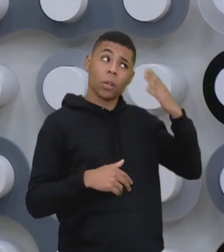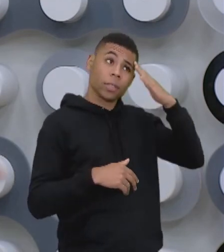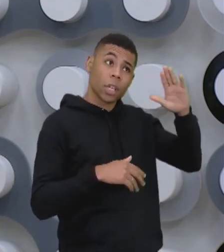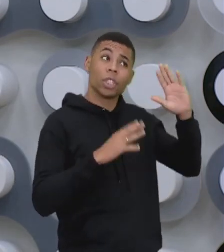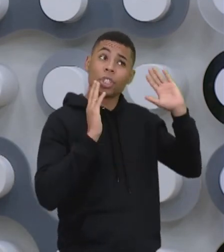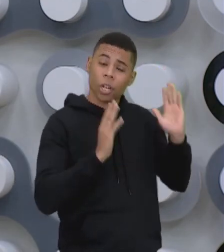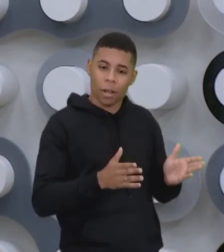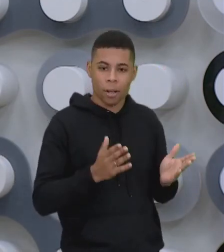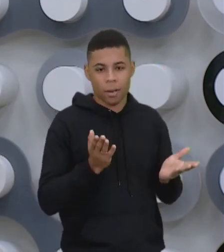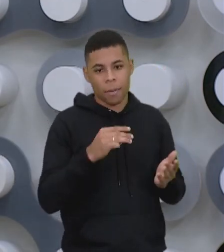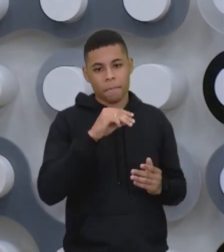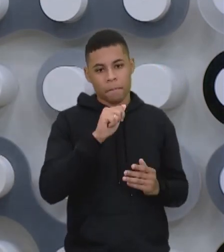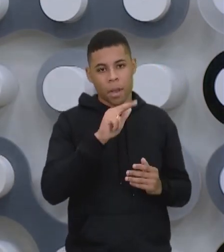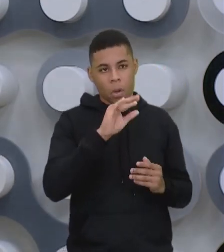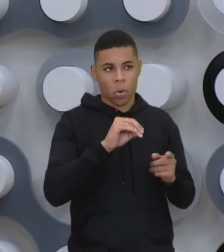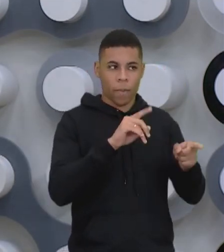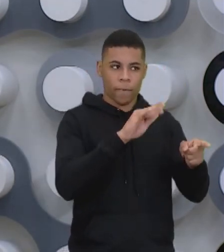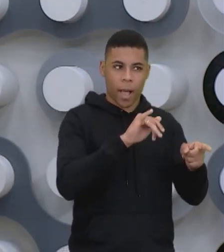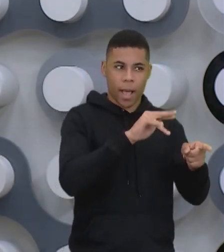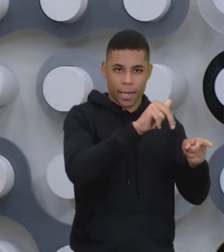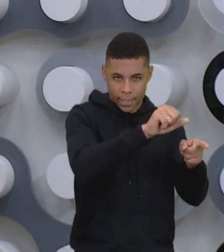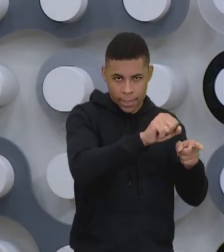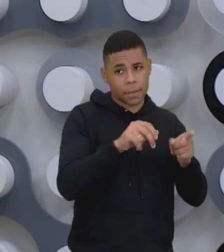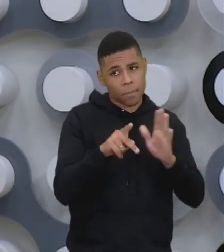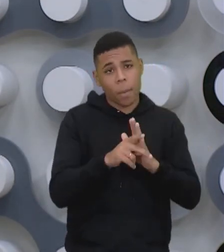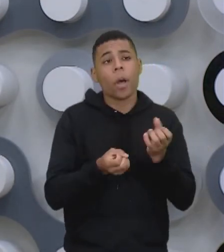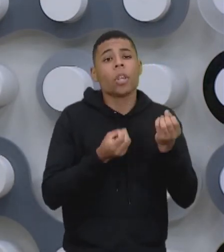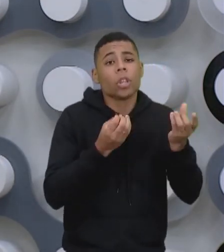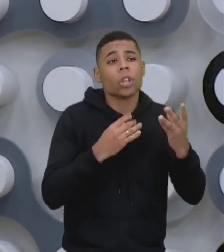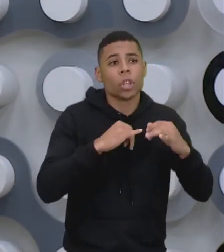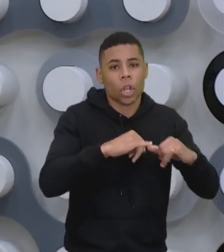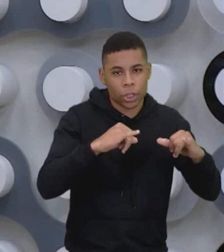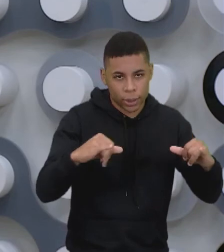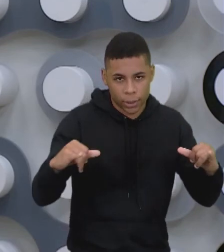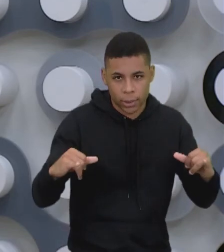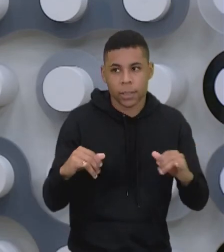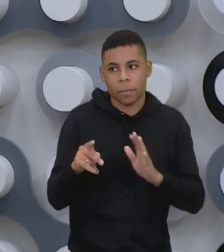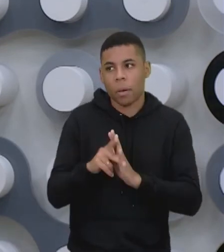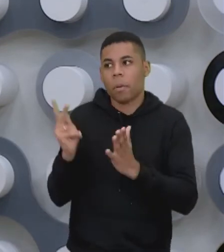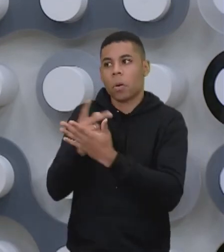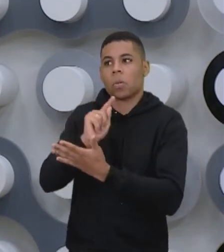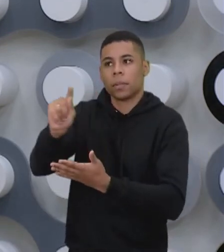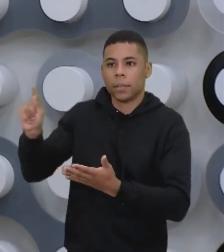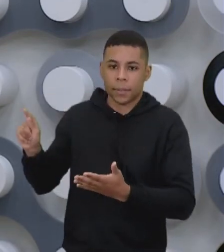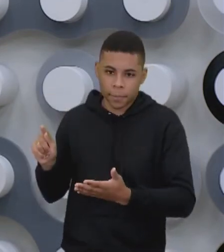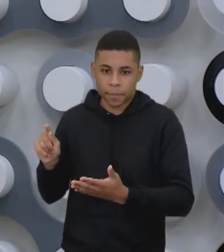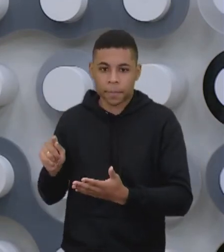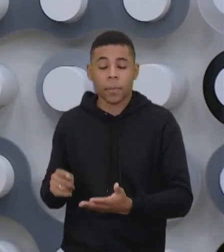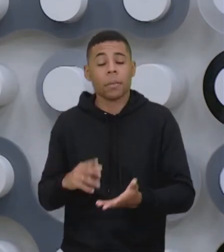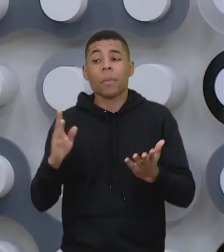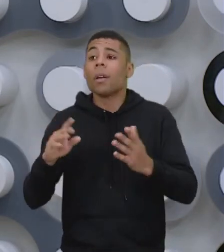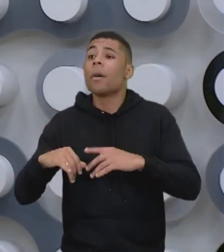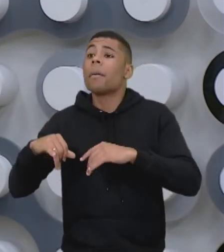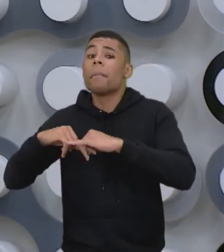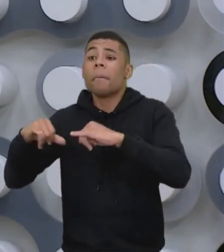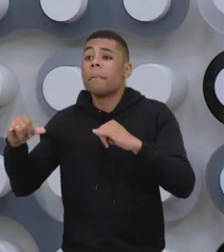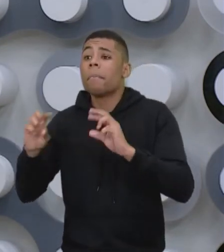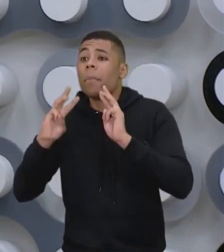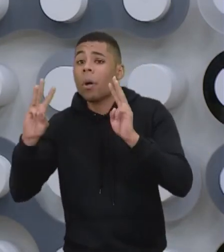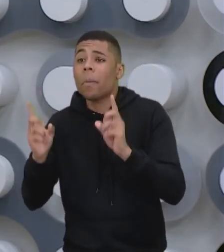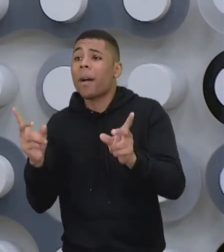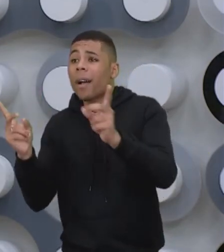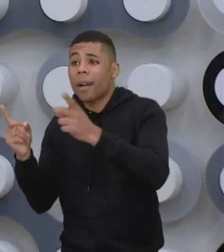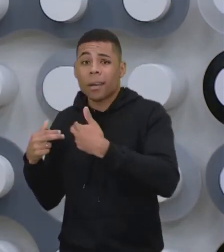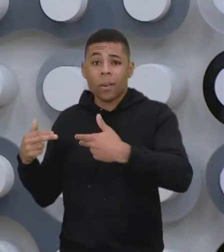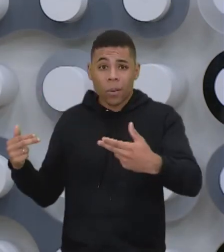aula do professor Mauro Farias. Aí você vai pesquisar as propagandas que envolvem a infância, os aprendizados que teve na aula do professor Jocélio. Aí como